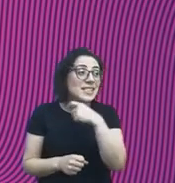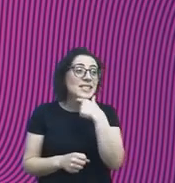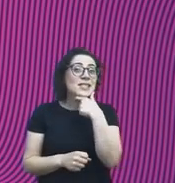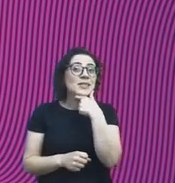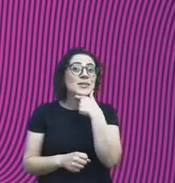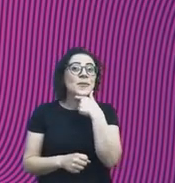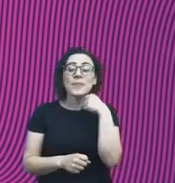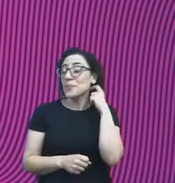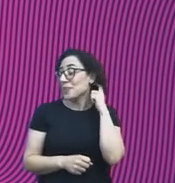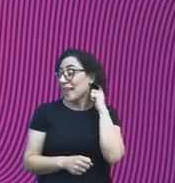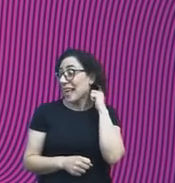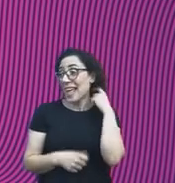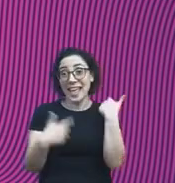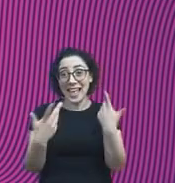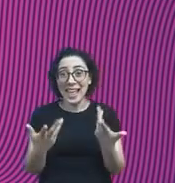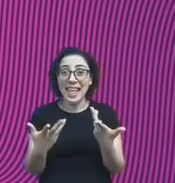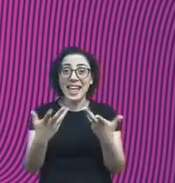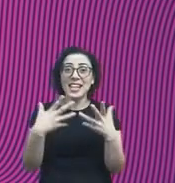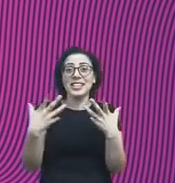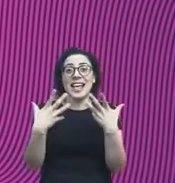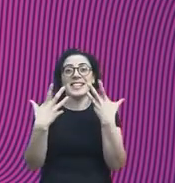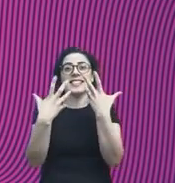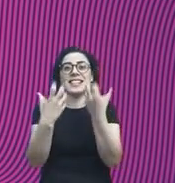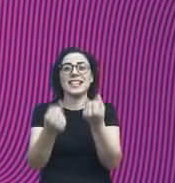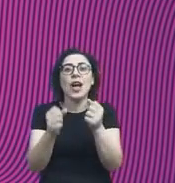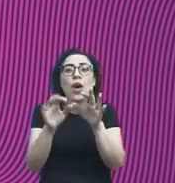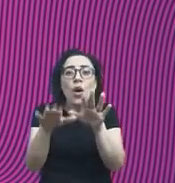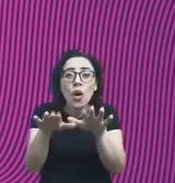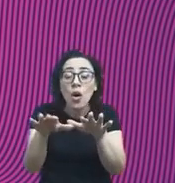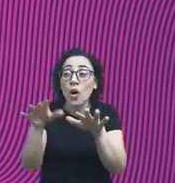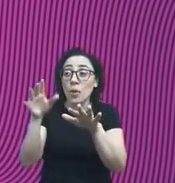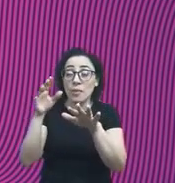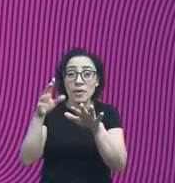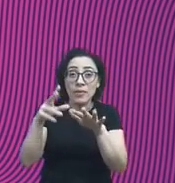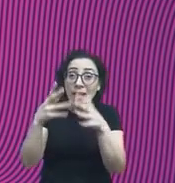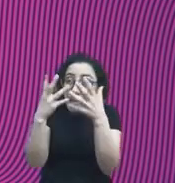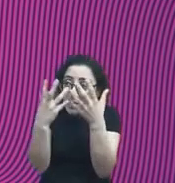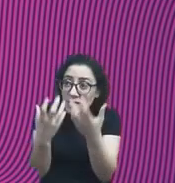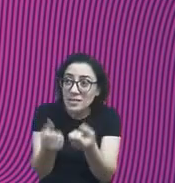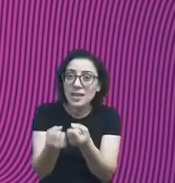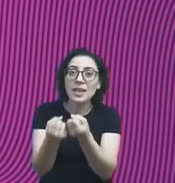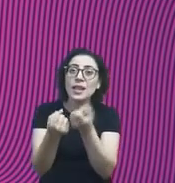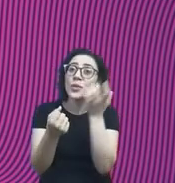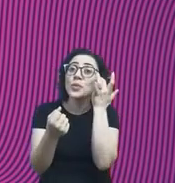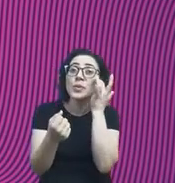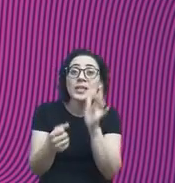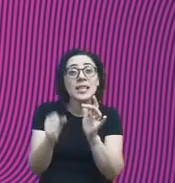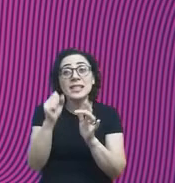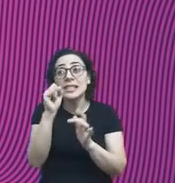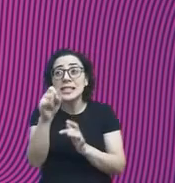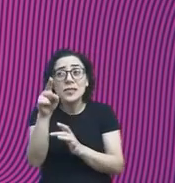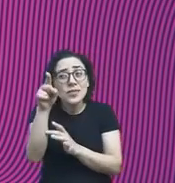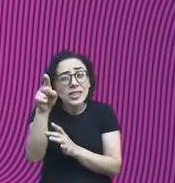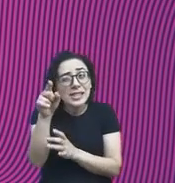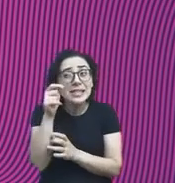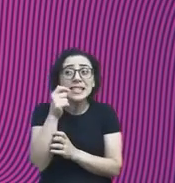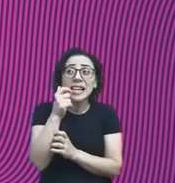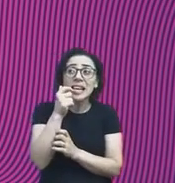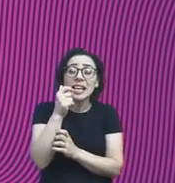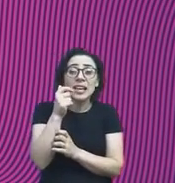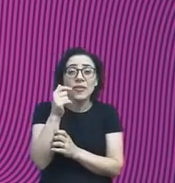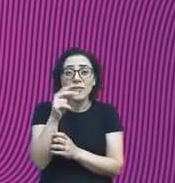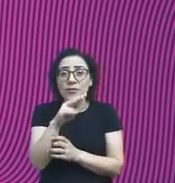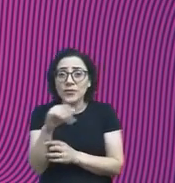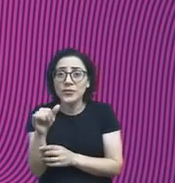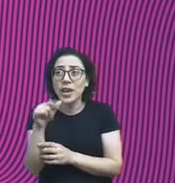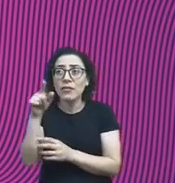também, né? Vai ter um efeito daqui a 2, 3, 4 anos, não sei nem se você vai estar dirigindo a sua empresa nesse período, mas vai ser importante